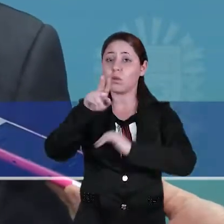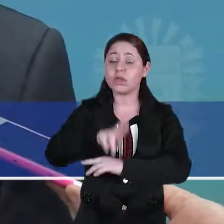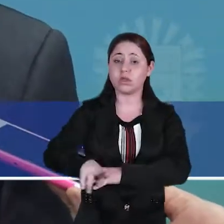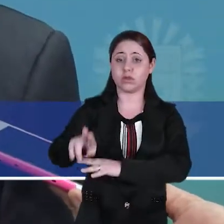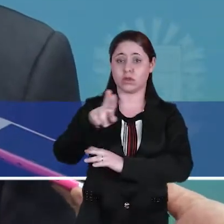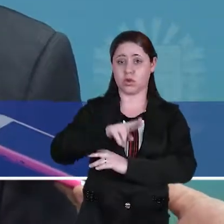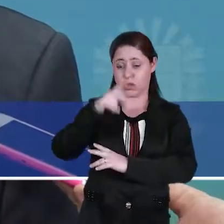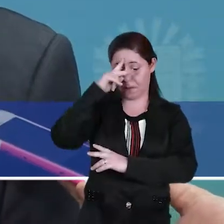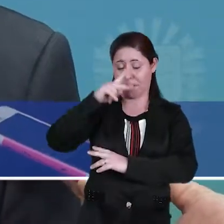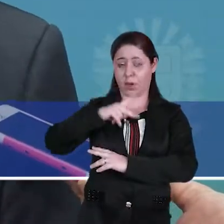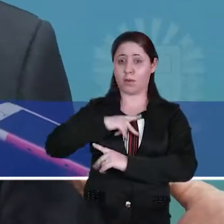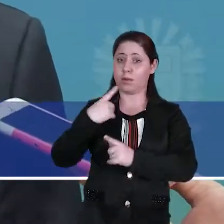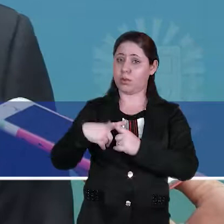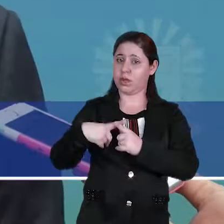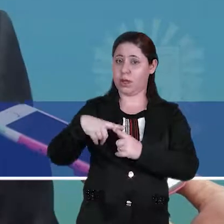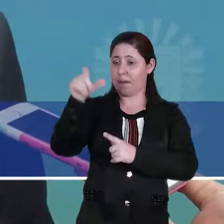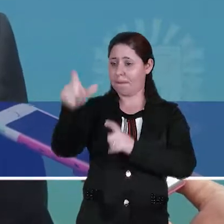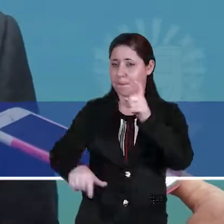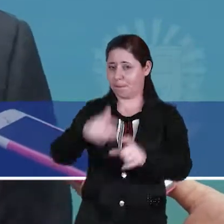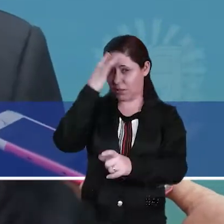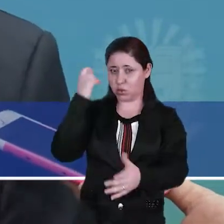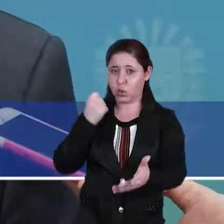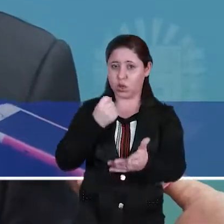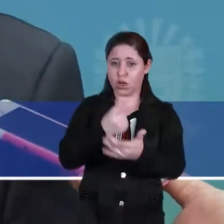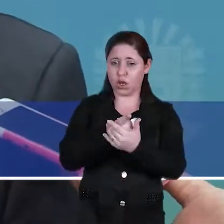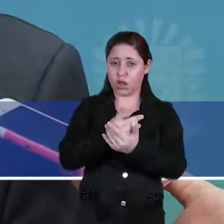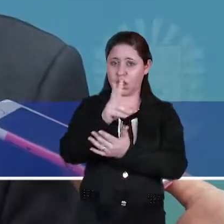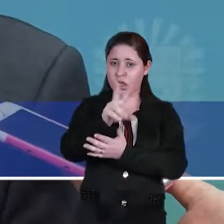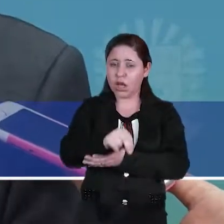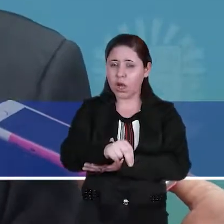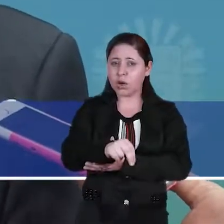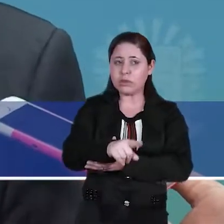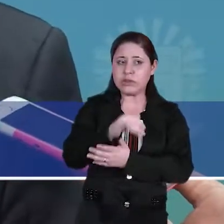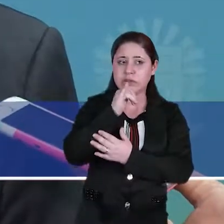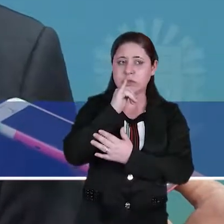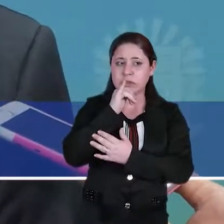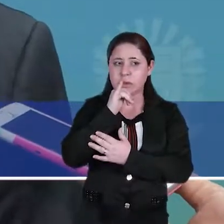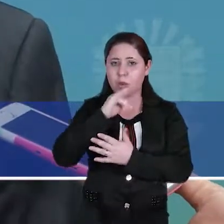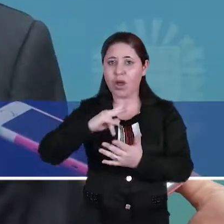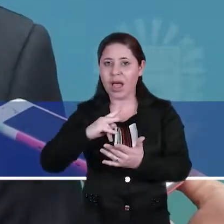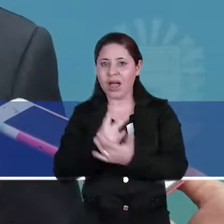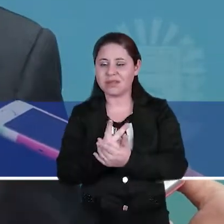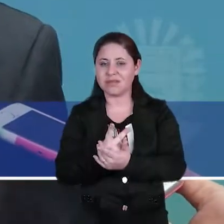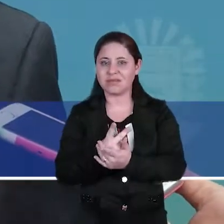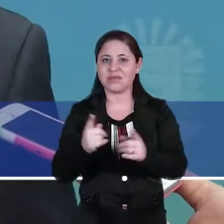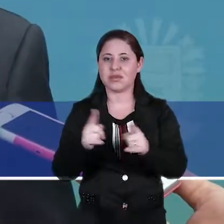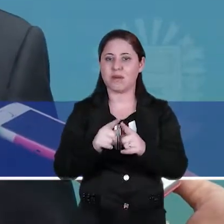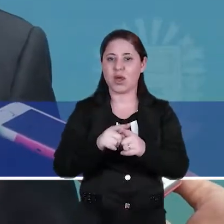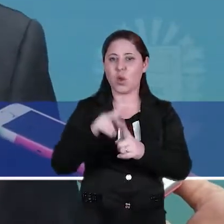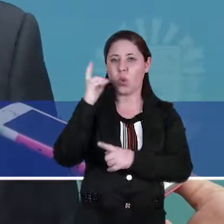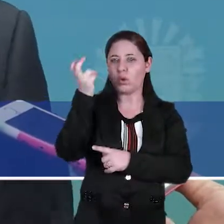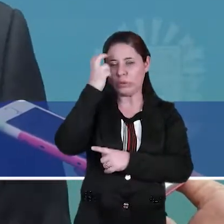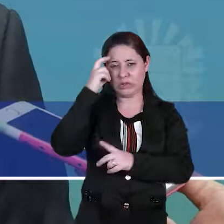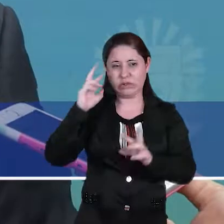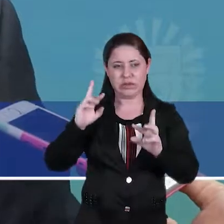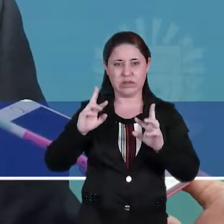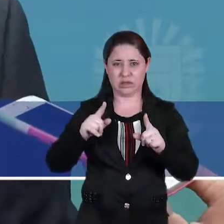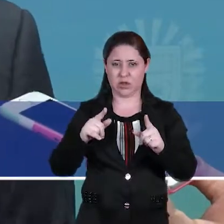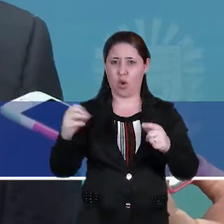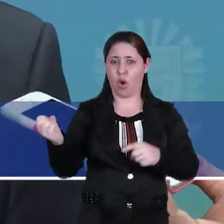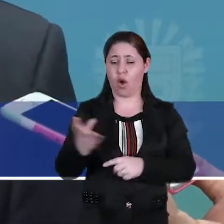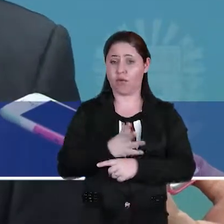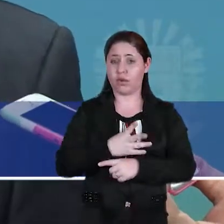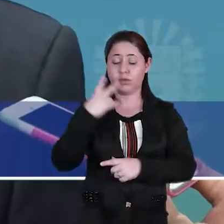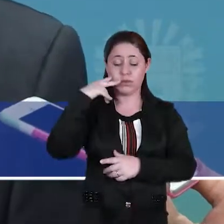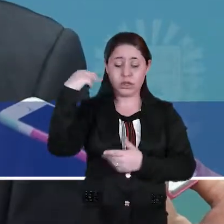dados estão sendo tratados para que consumidores não caiam em armadilhas e estejam numa cultura nova. Nós precisamos mudar